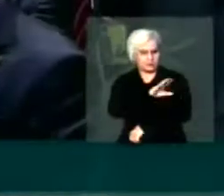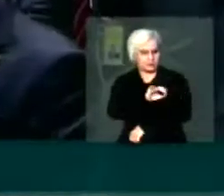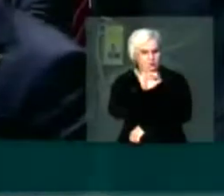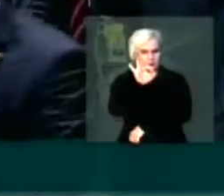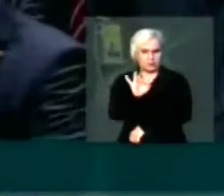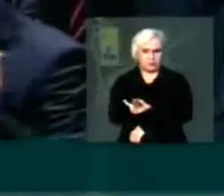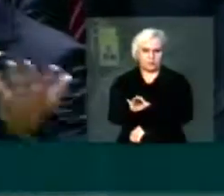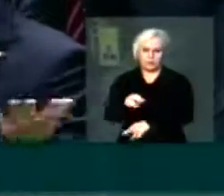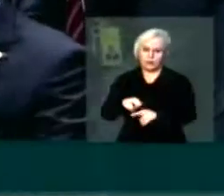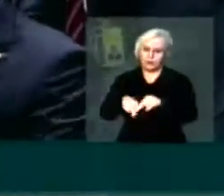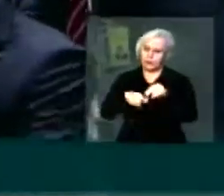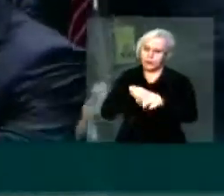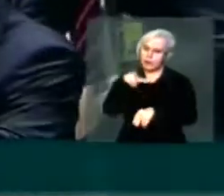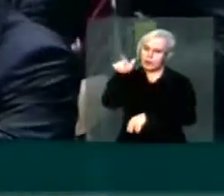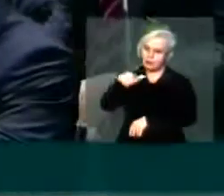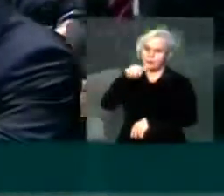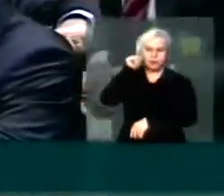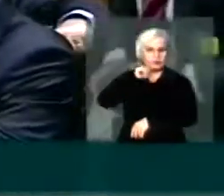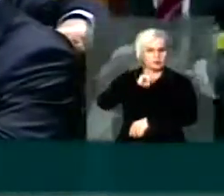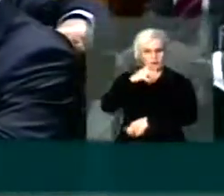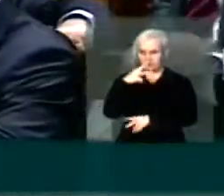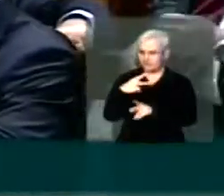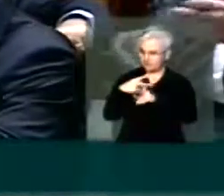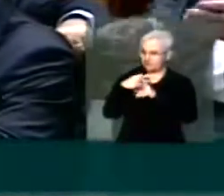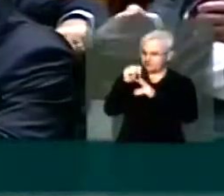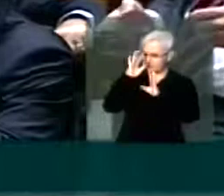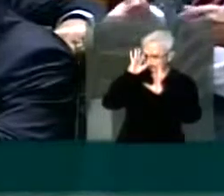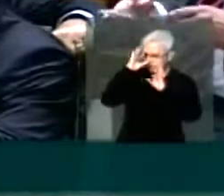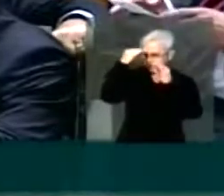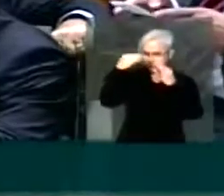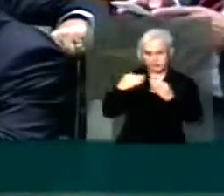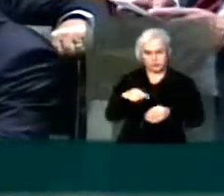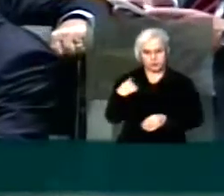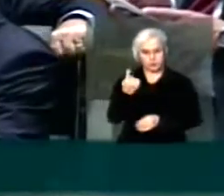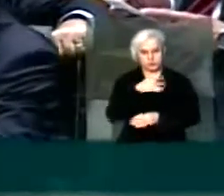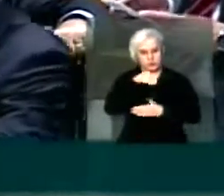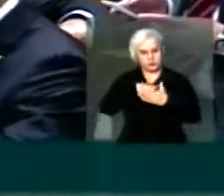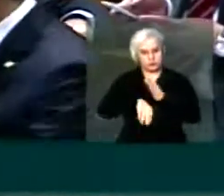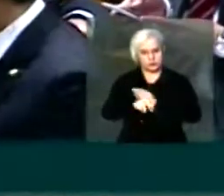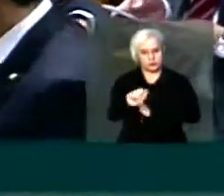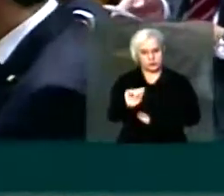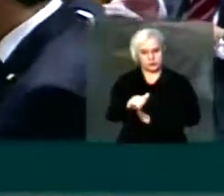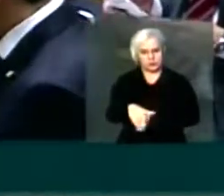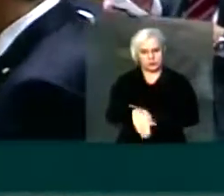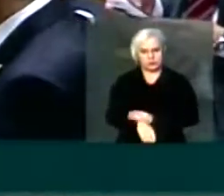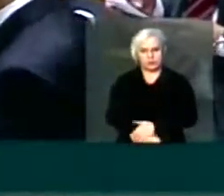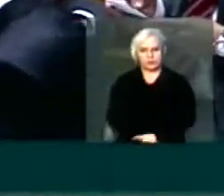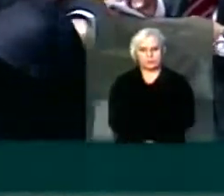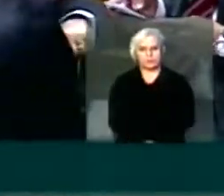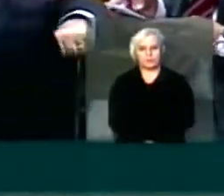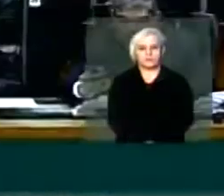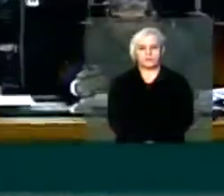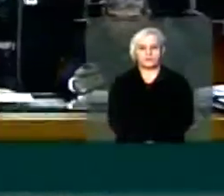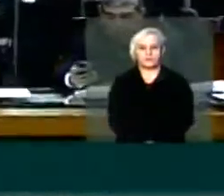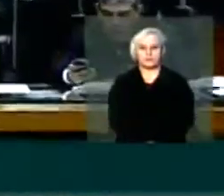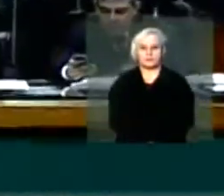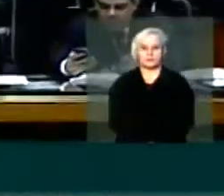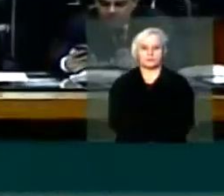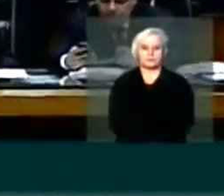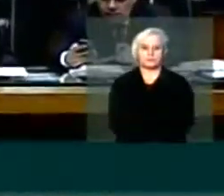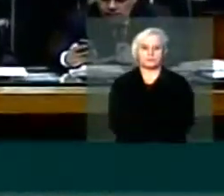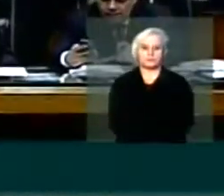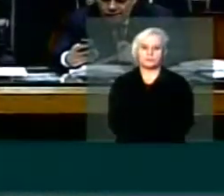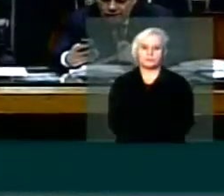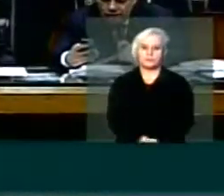por tê-la com essa iniciativa tão meritória. Parabéns, votamos todos a favor. Presidente, eu quero também me associar